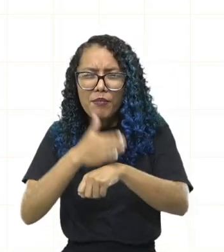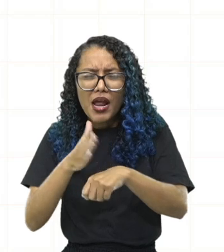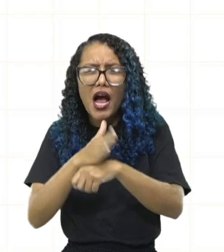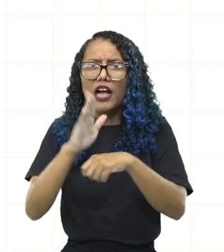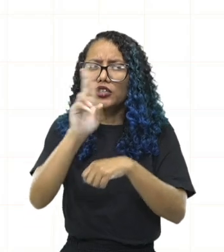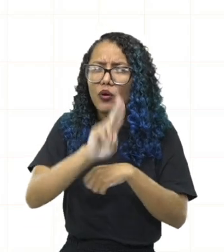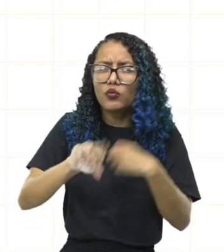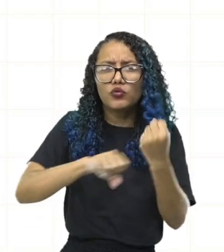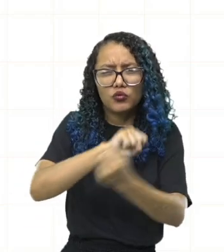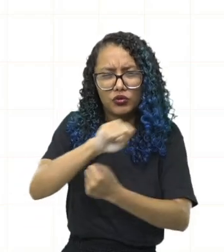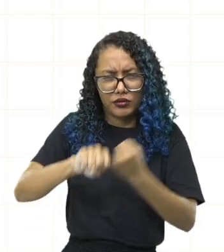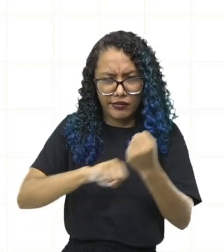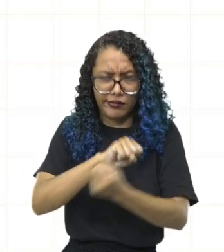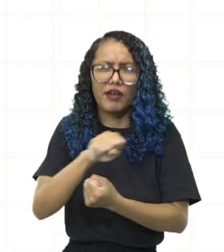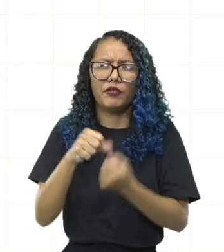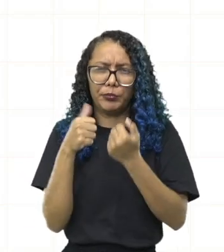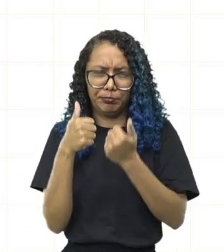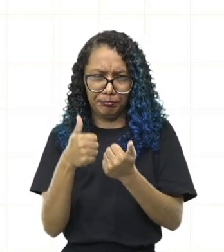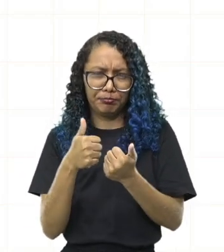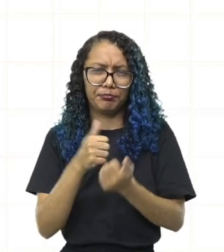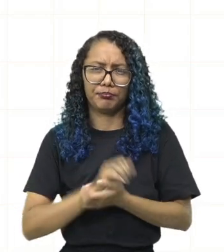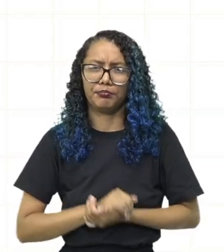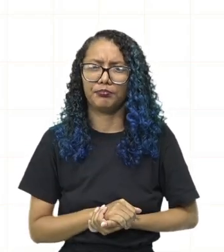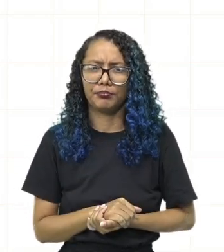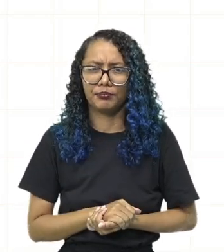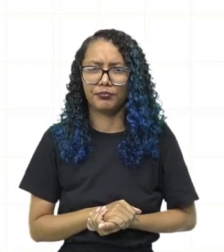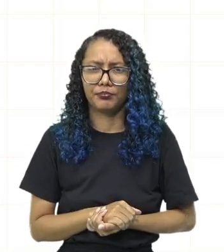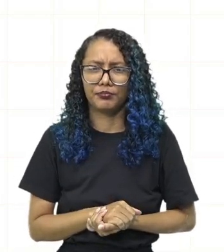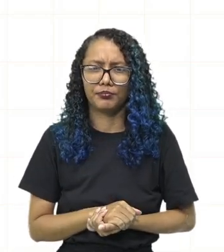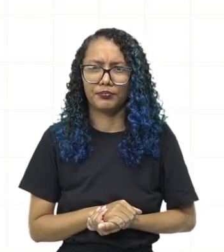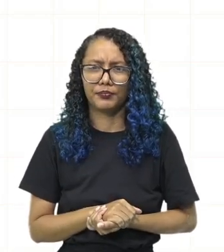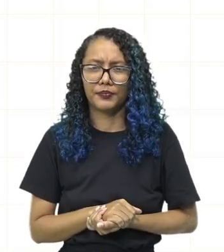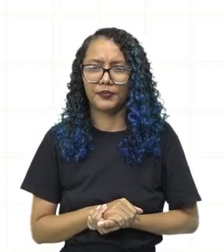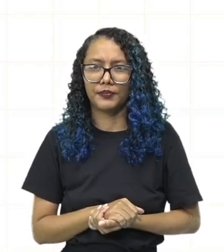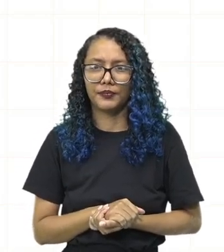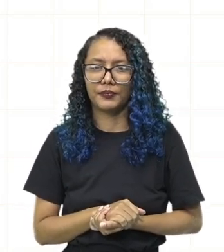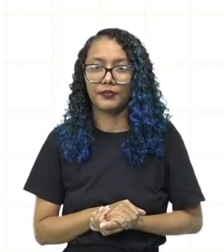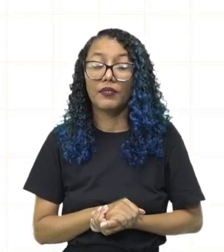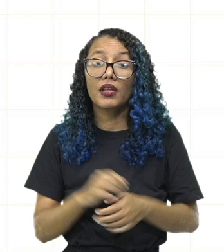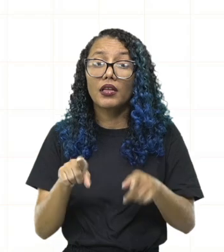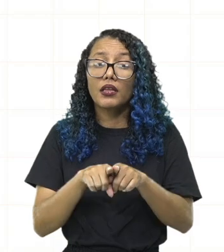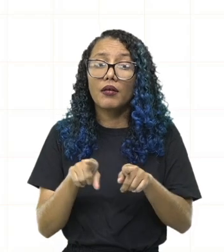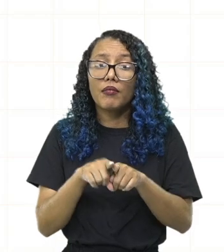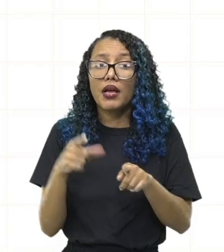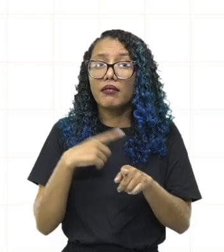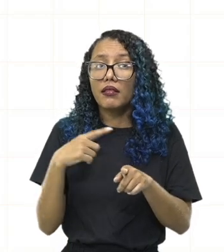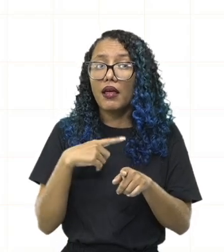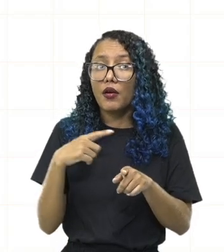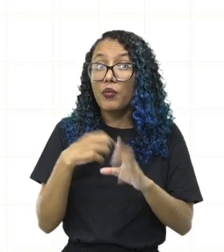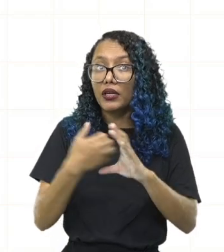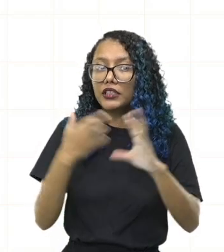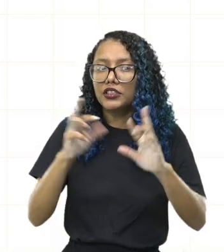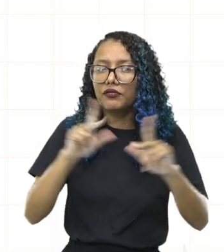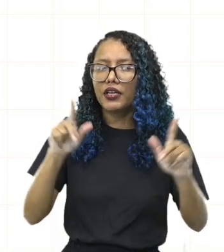dessas regiões. E também aqui nós temos um diferencial que permite visitação pública, olha.